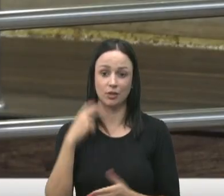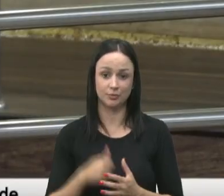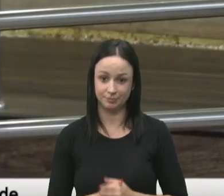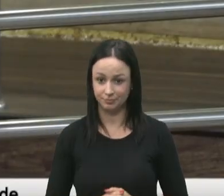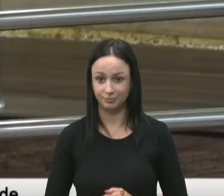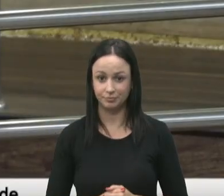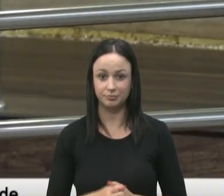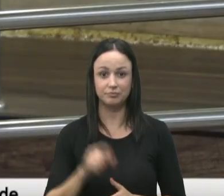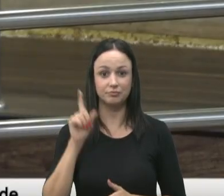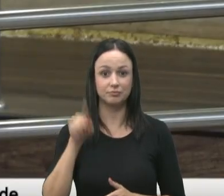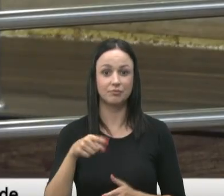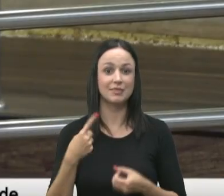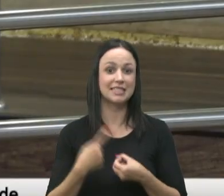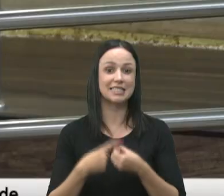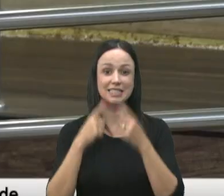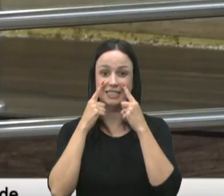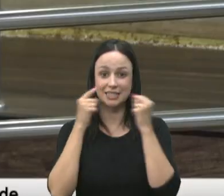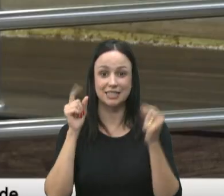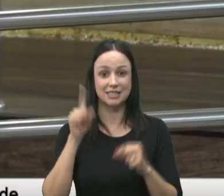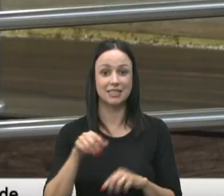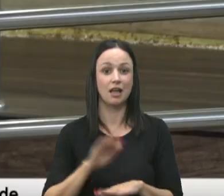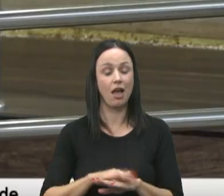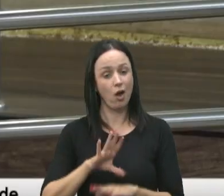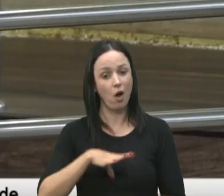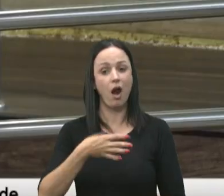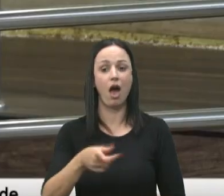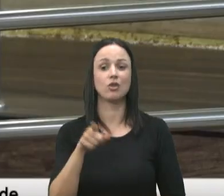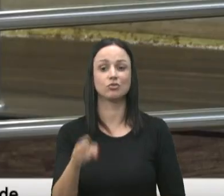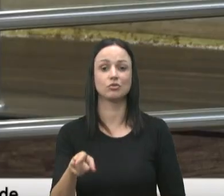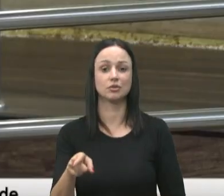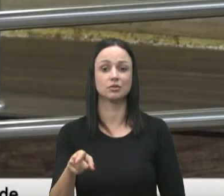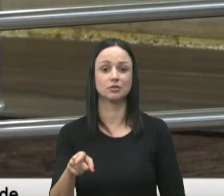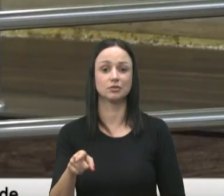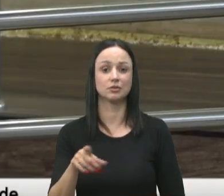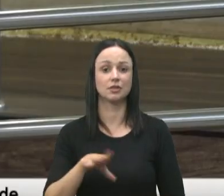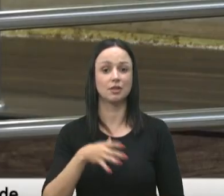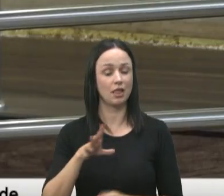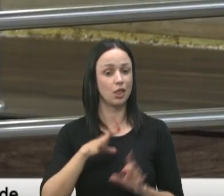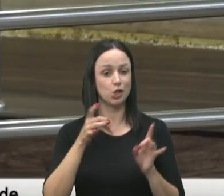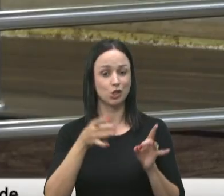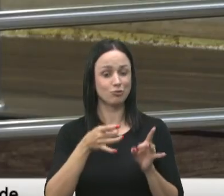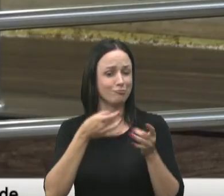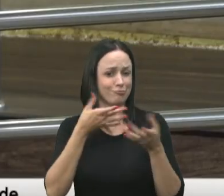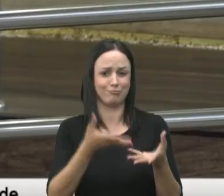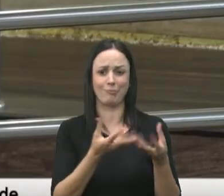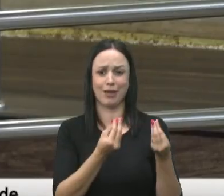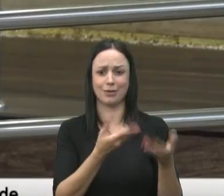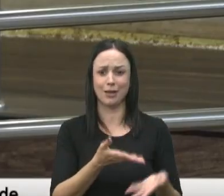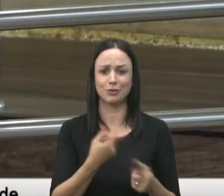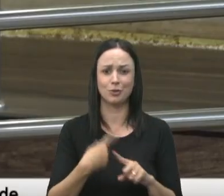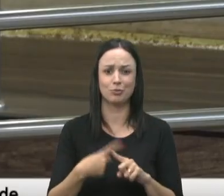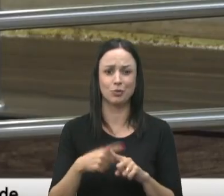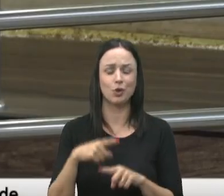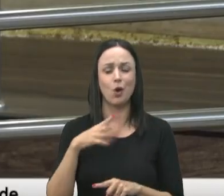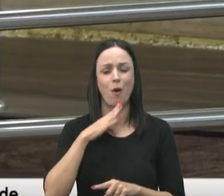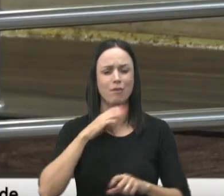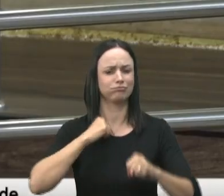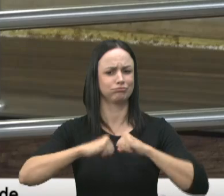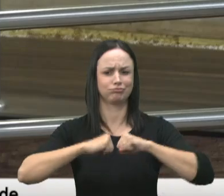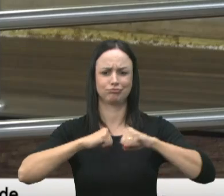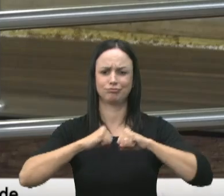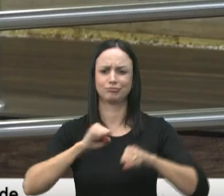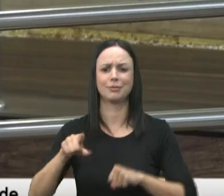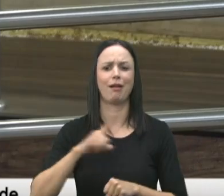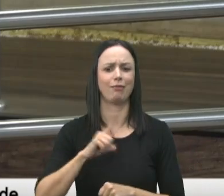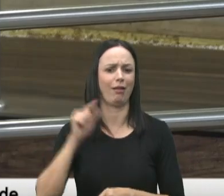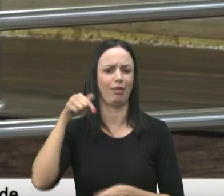Isso, numa cidade como Jaú, é um ato de coragem. Coragem que ela tem de sobra, porque vocês conhecem todos os enfrentamentos que ela faz